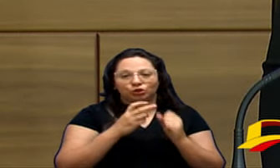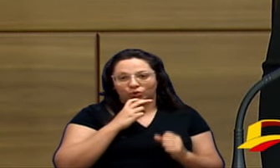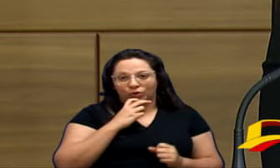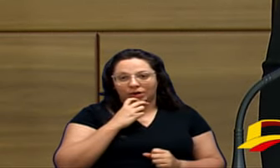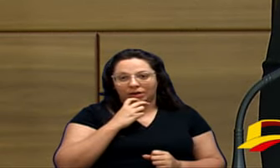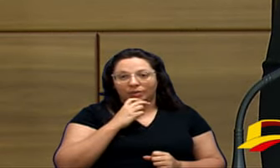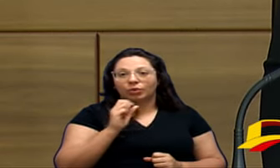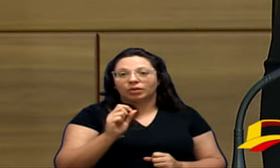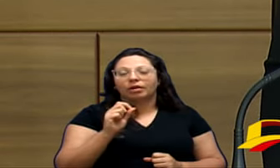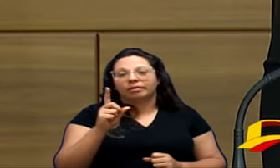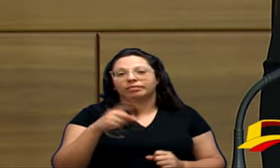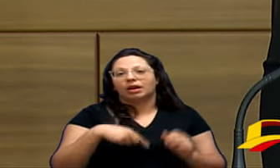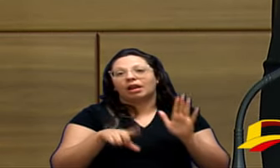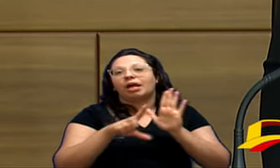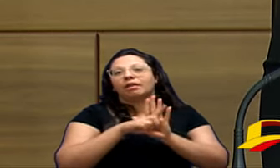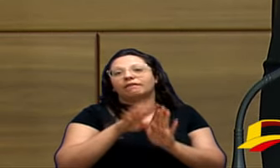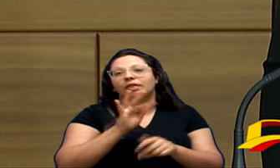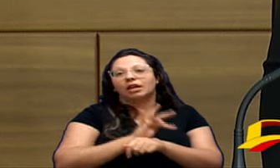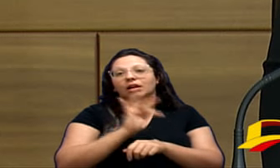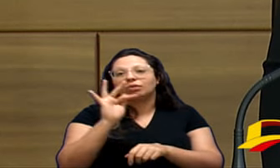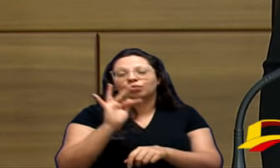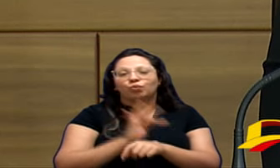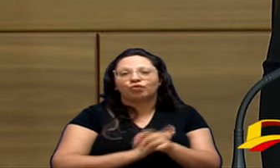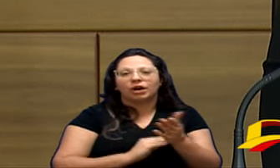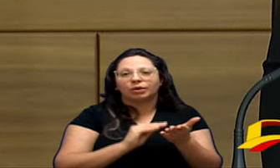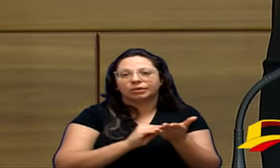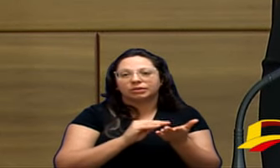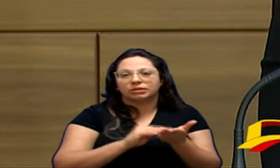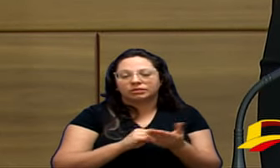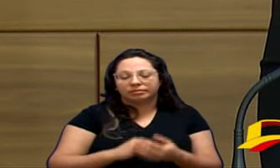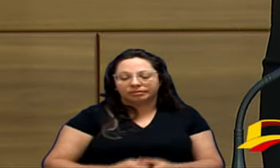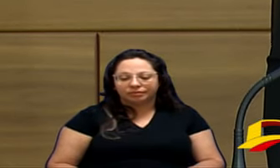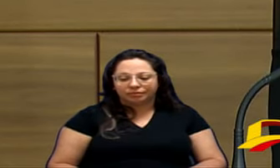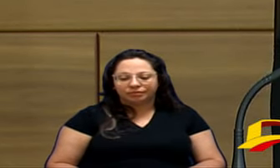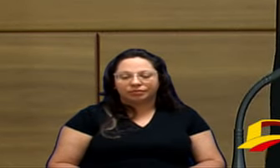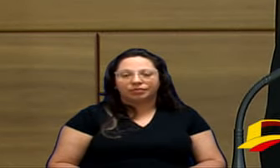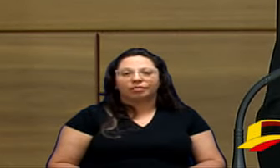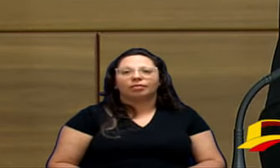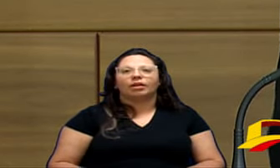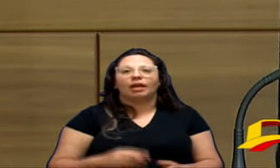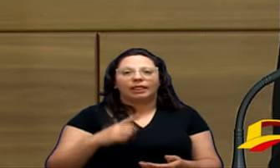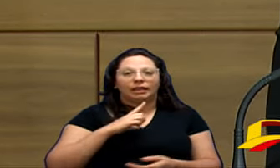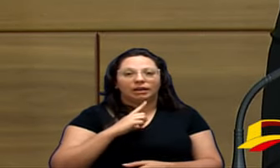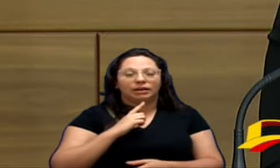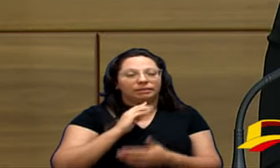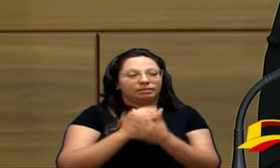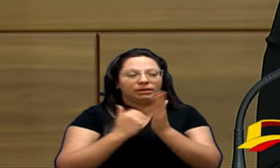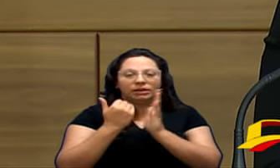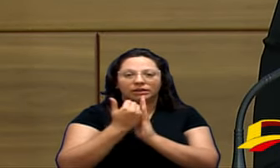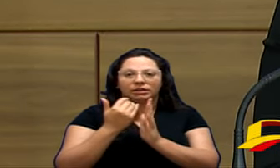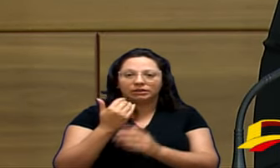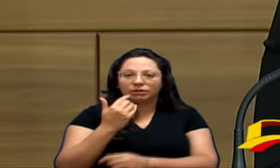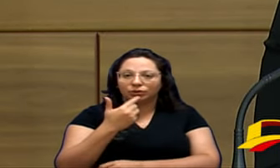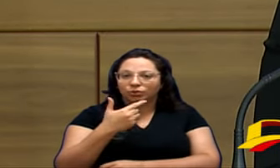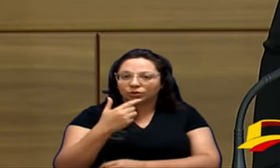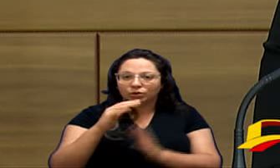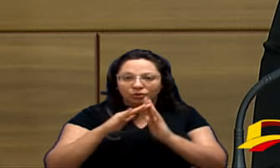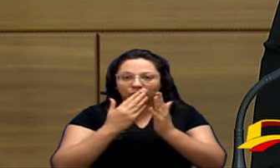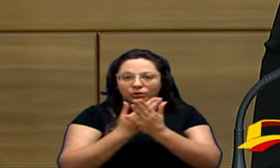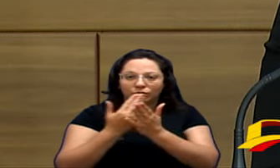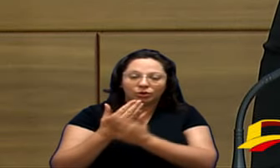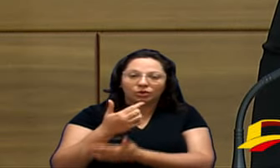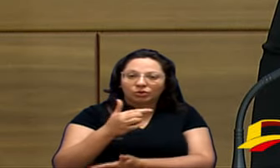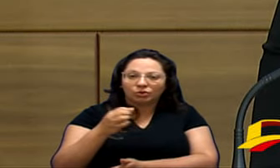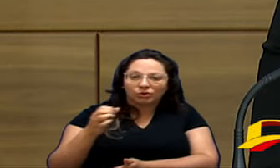Sorocaba é Legislação Federal entenderam nós temos aí acredito que mais de 200 escolas temos uma